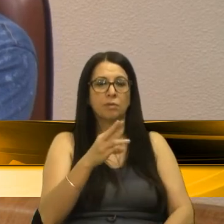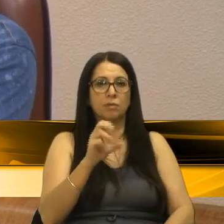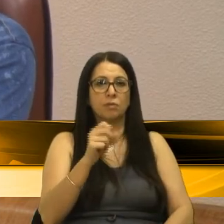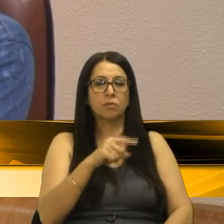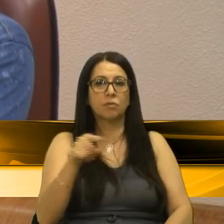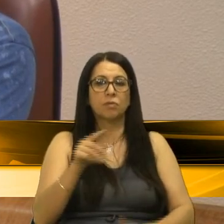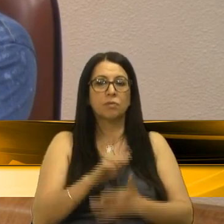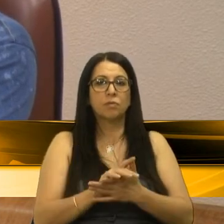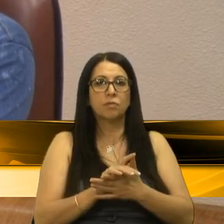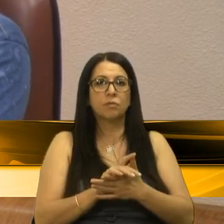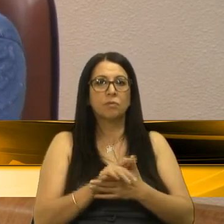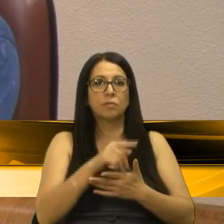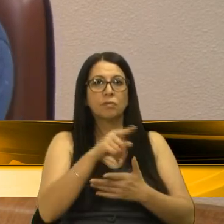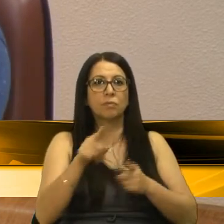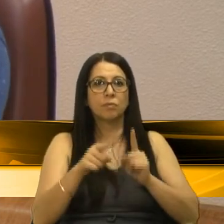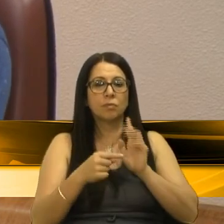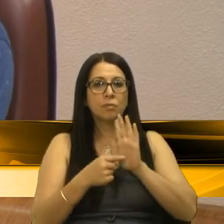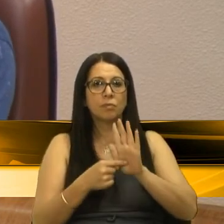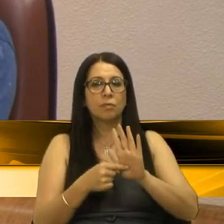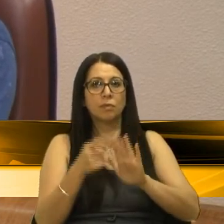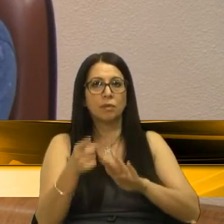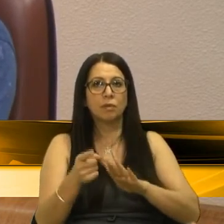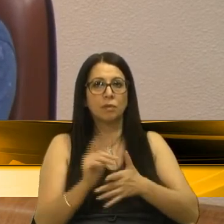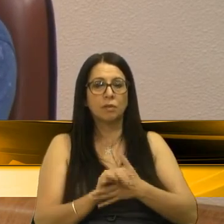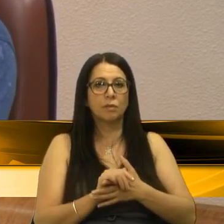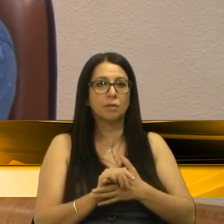32.329/1992. Terceiro, implantação no solo